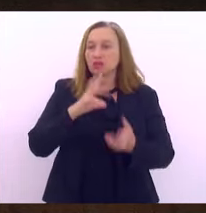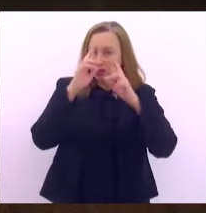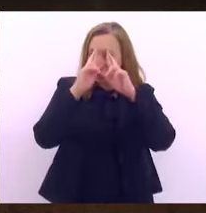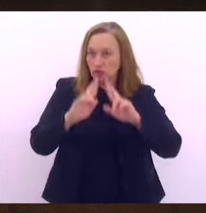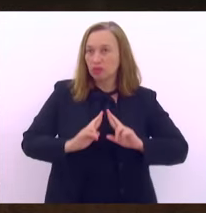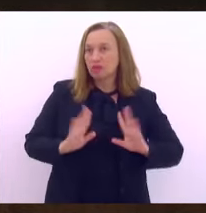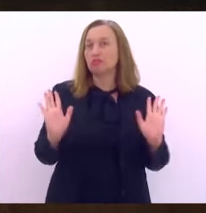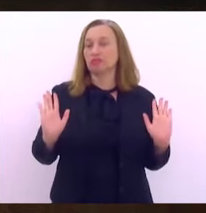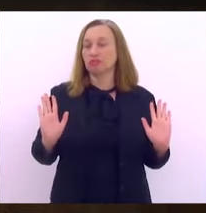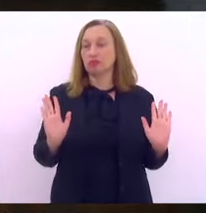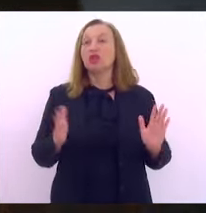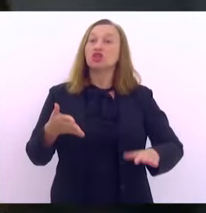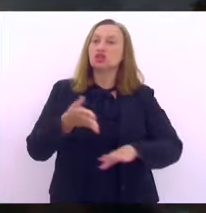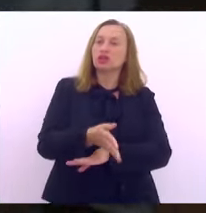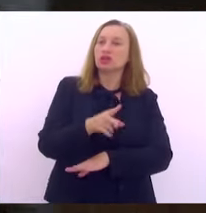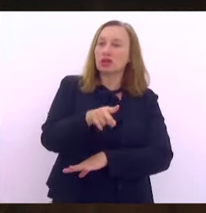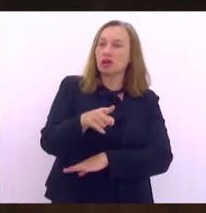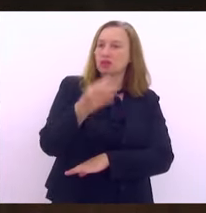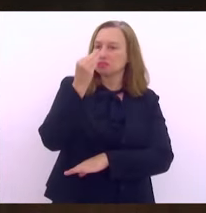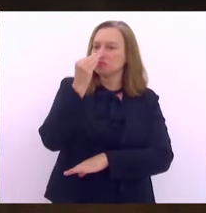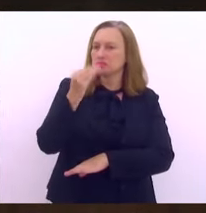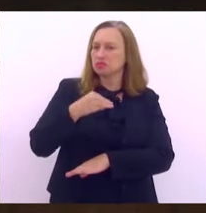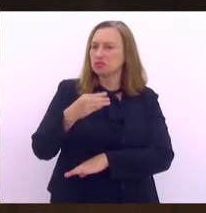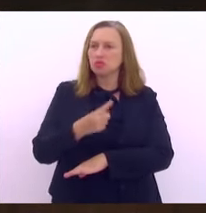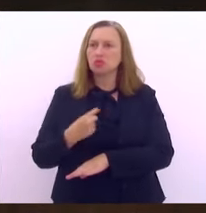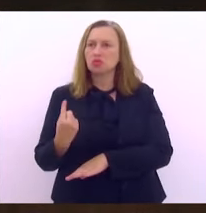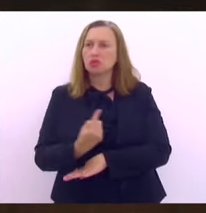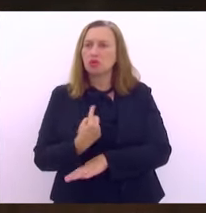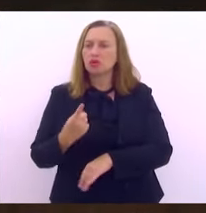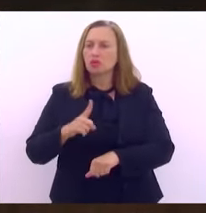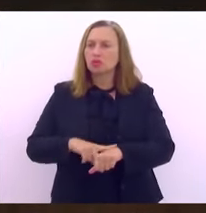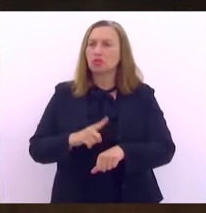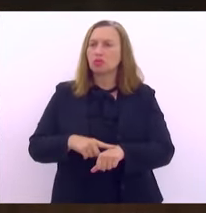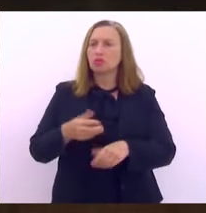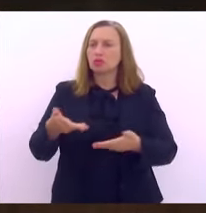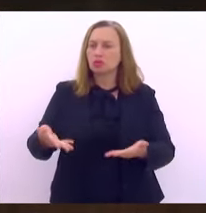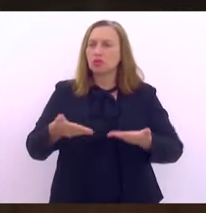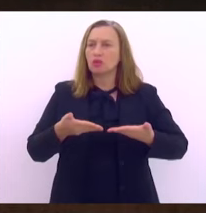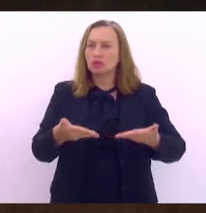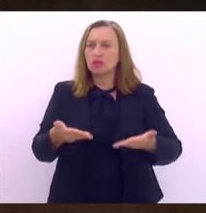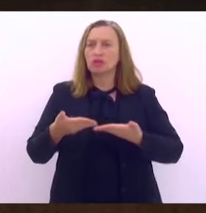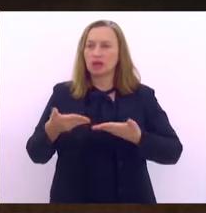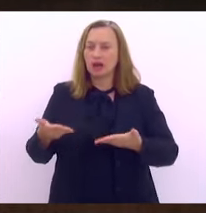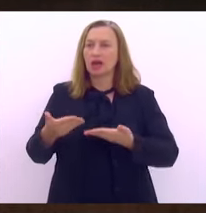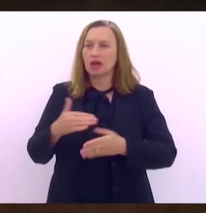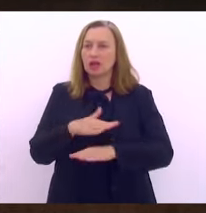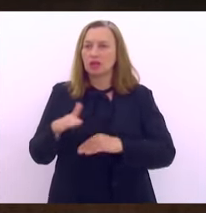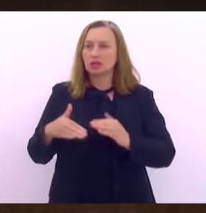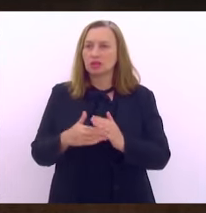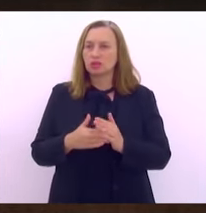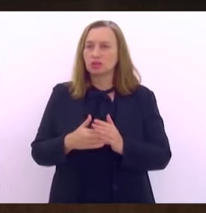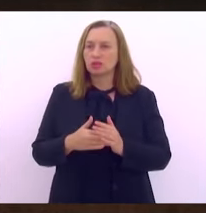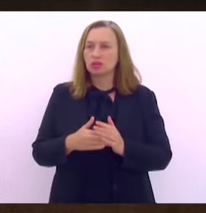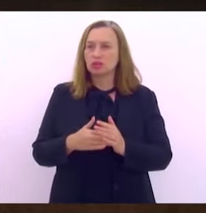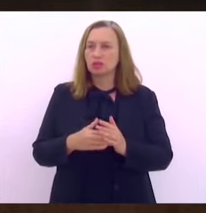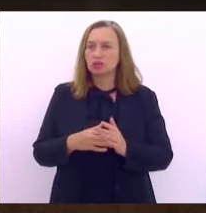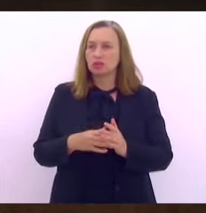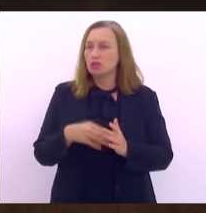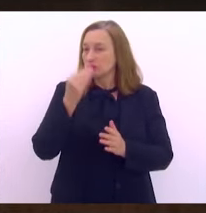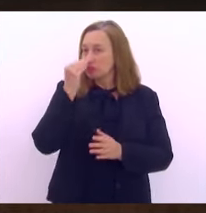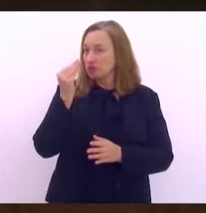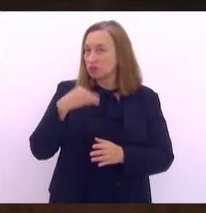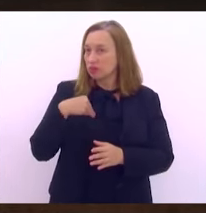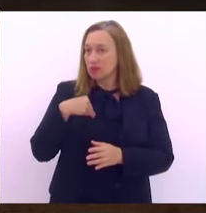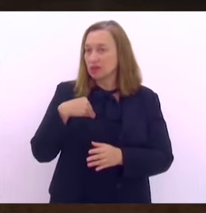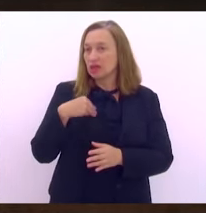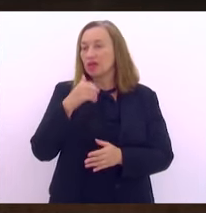respeito. Chegando lá, mal falou conosco. Na hora de chamar as autoridades na tenda, fiquei fora da tenda. Meu